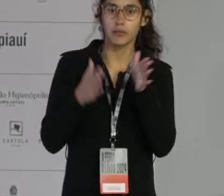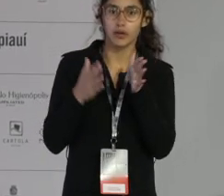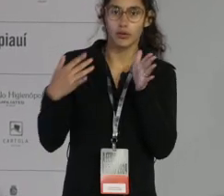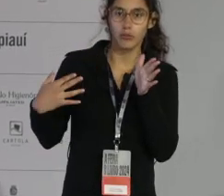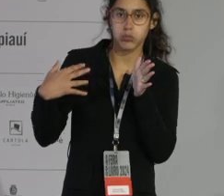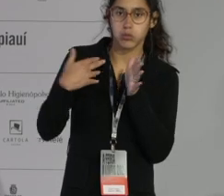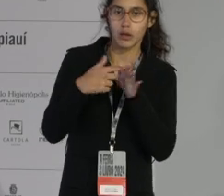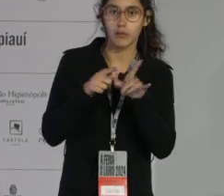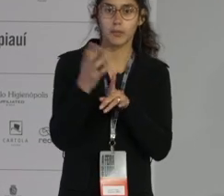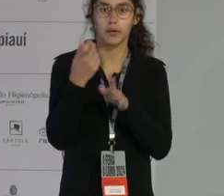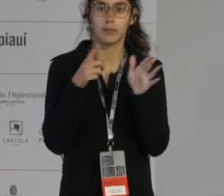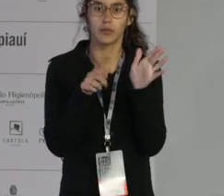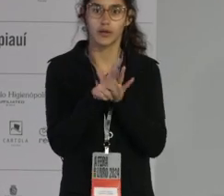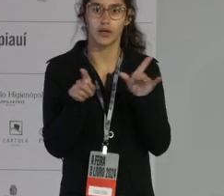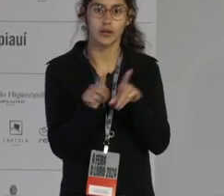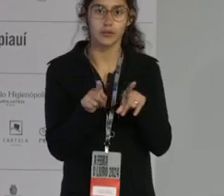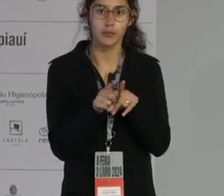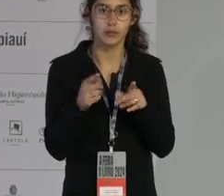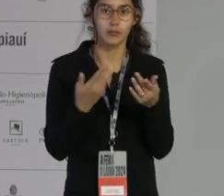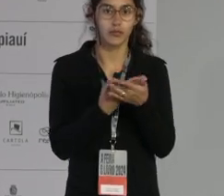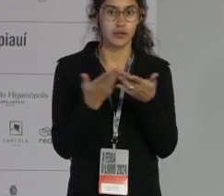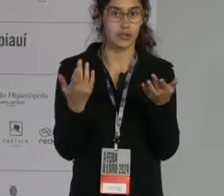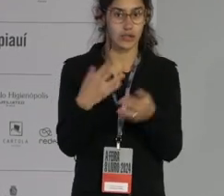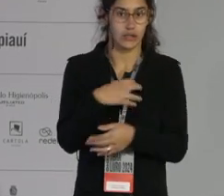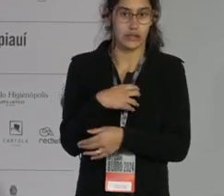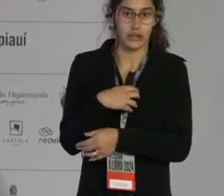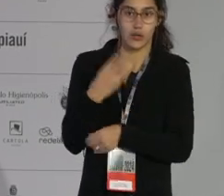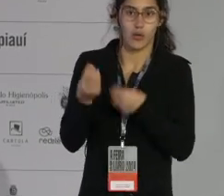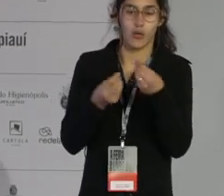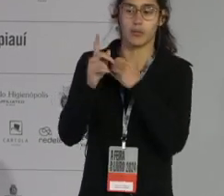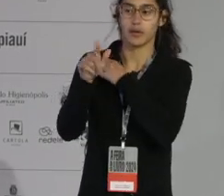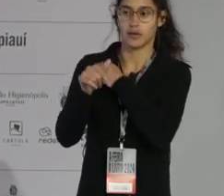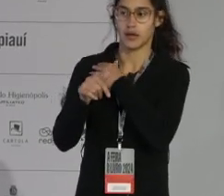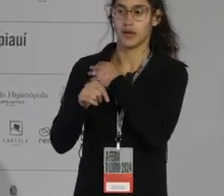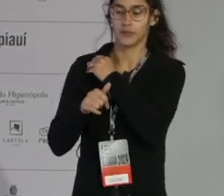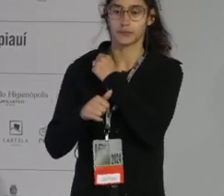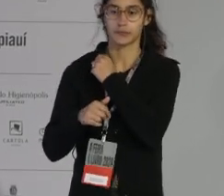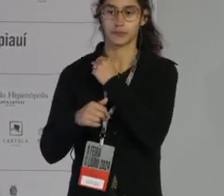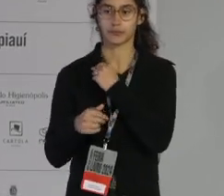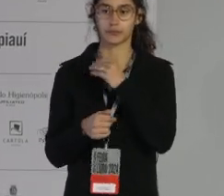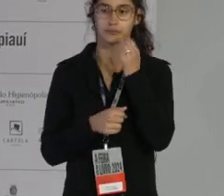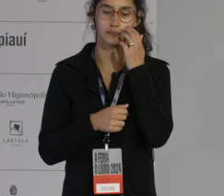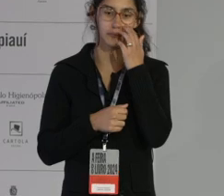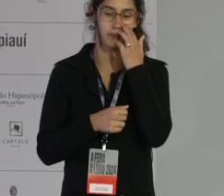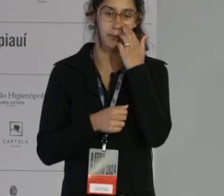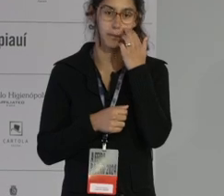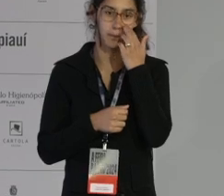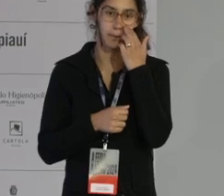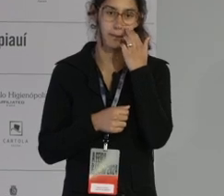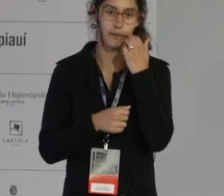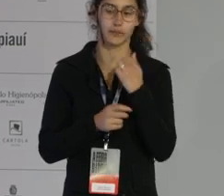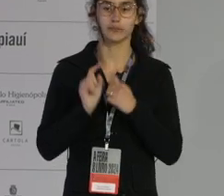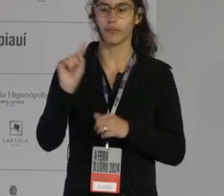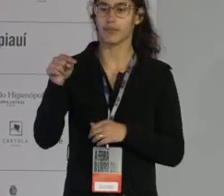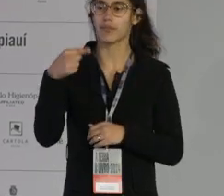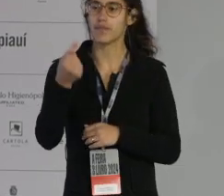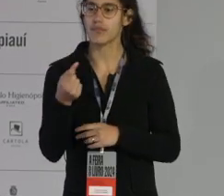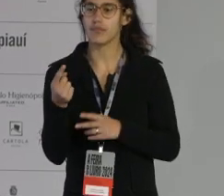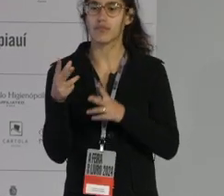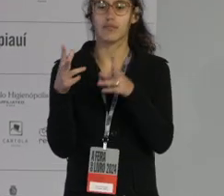tempo, até eu queria perguntar depois para você, se você também como foi o seu, mas que depois você